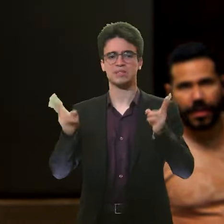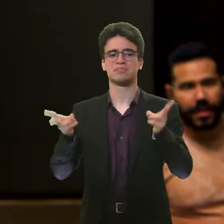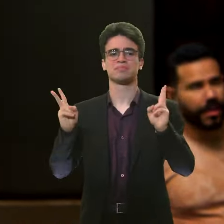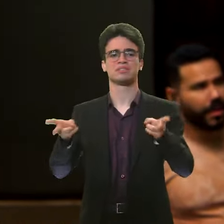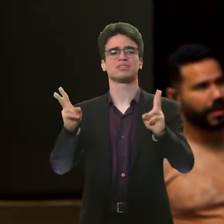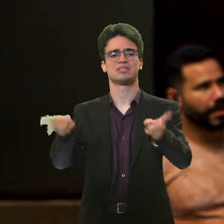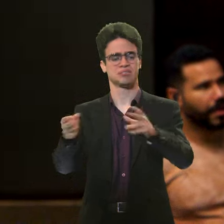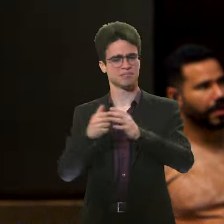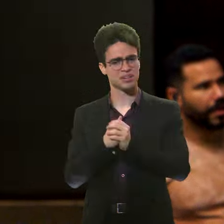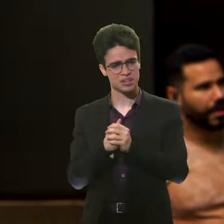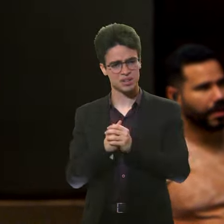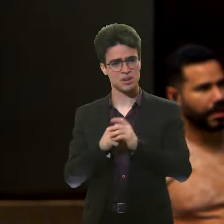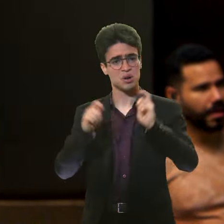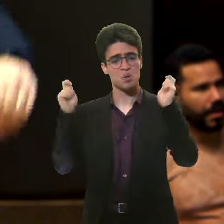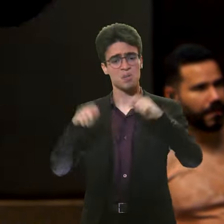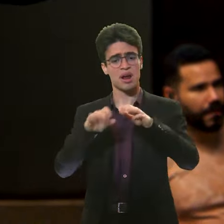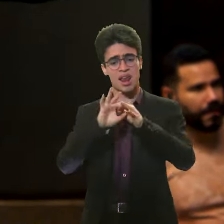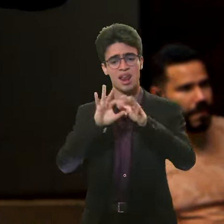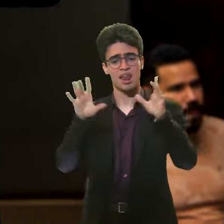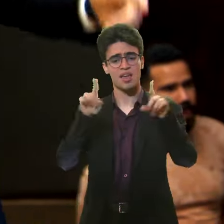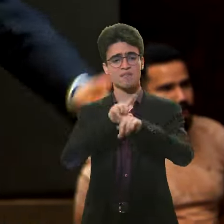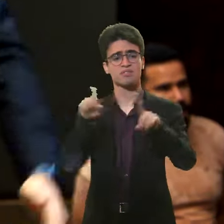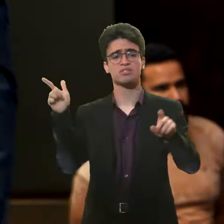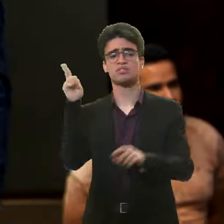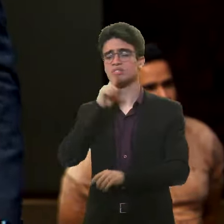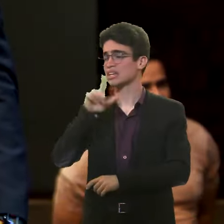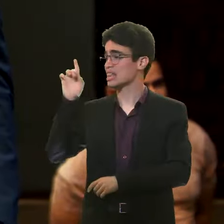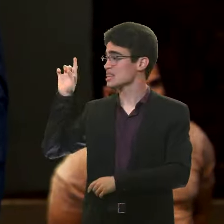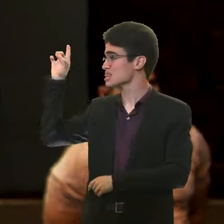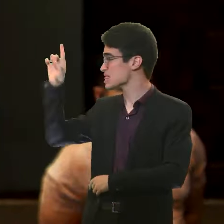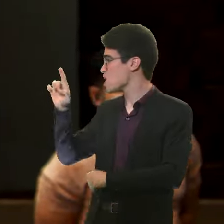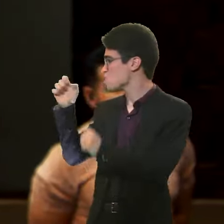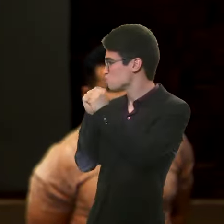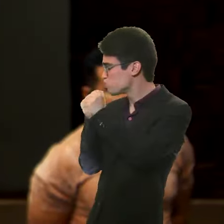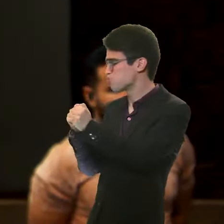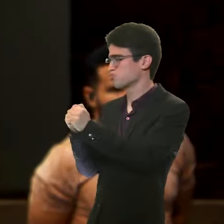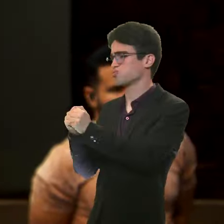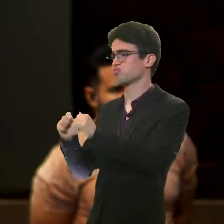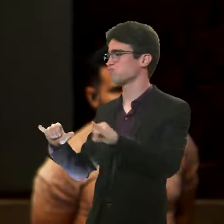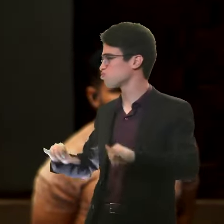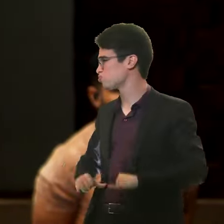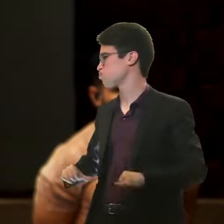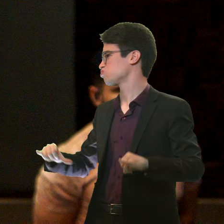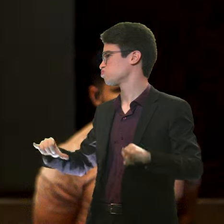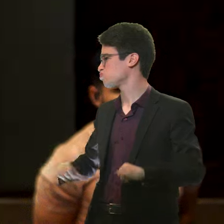Permita sofrer no colo de Deus e não sozinho.